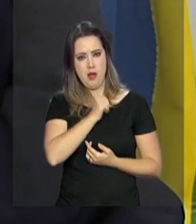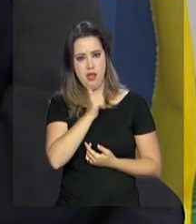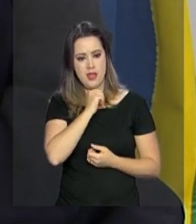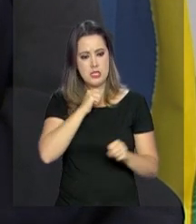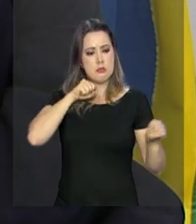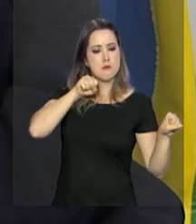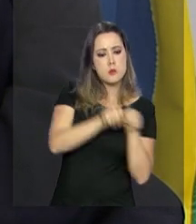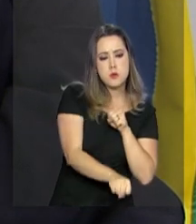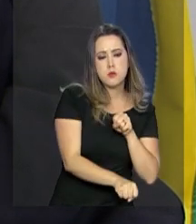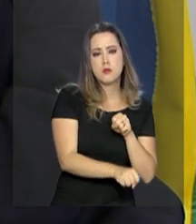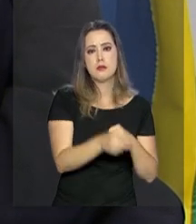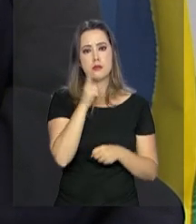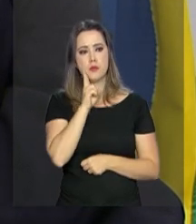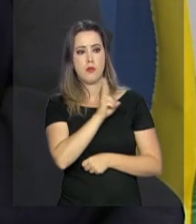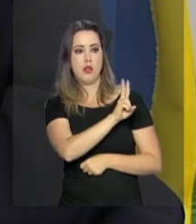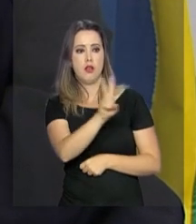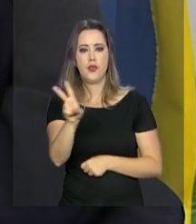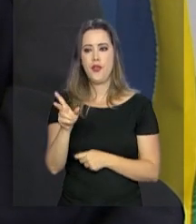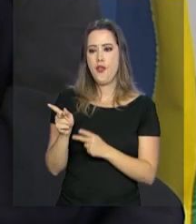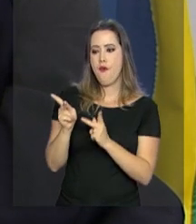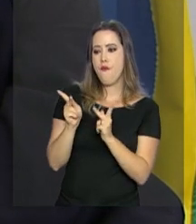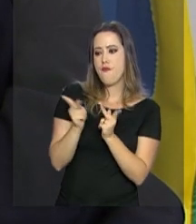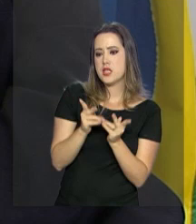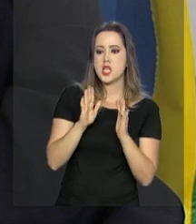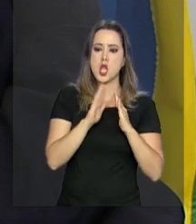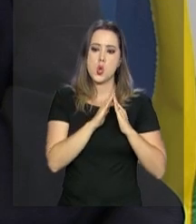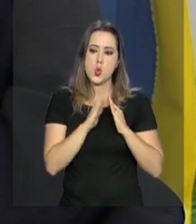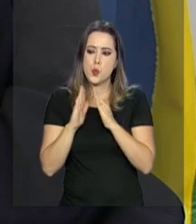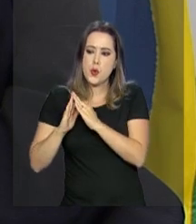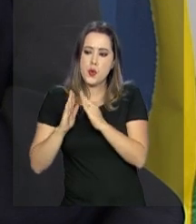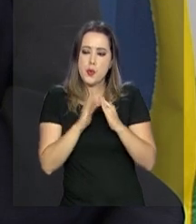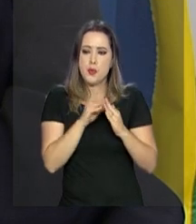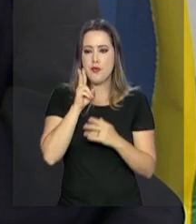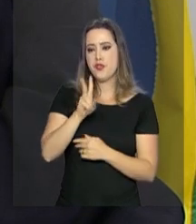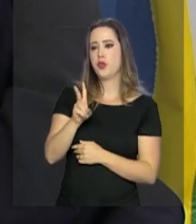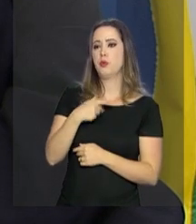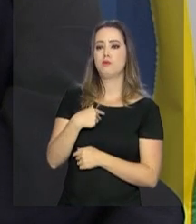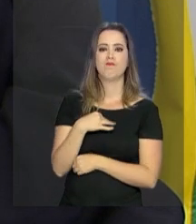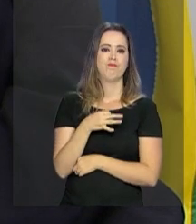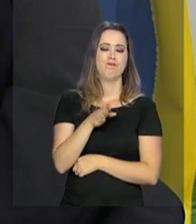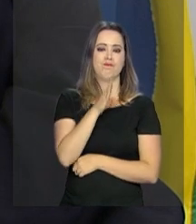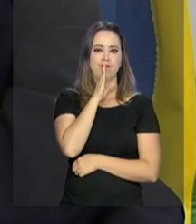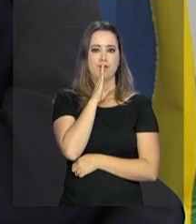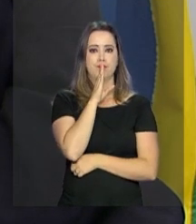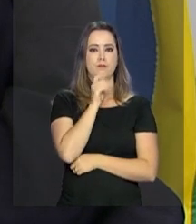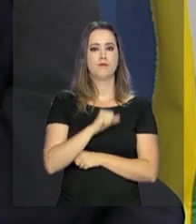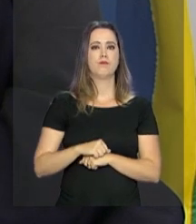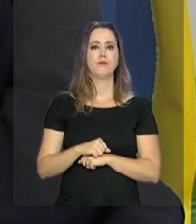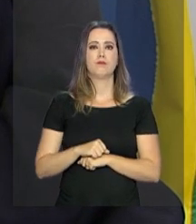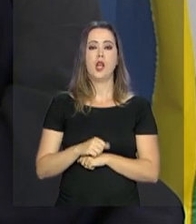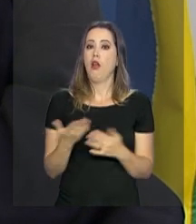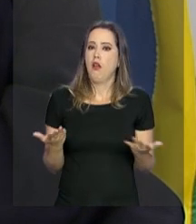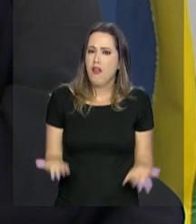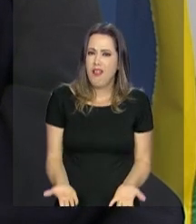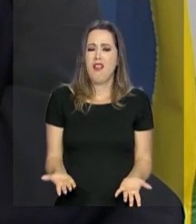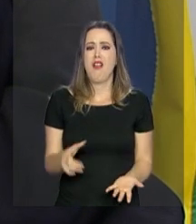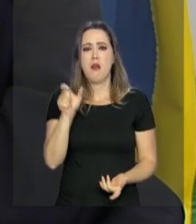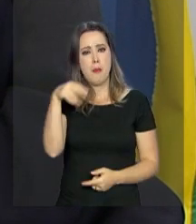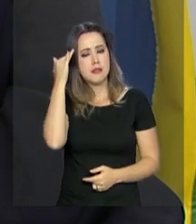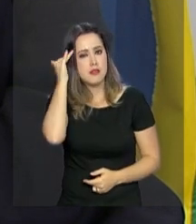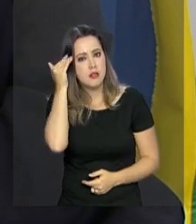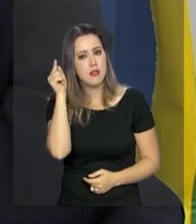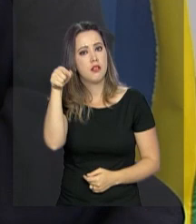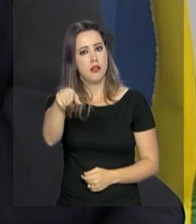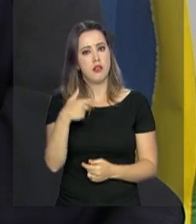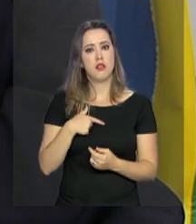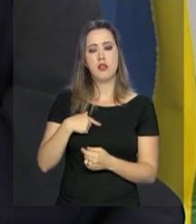que foram vistas por vizinhos na rua pelo porteiro e ninguém toma uma atitude a gente precisa entender que a questão do